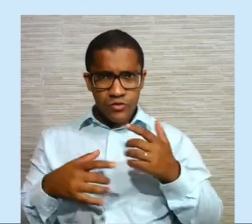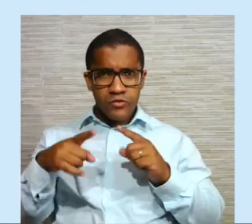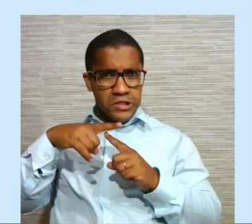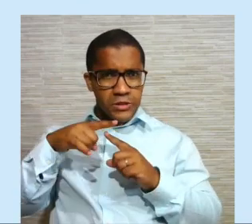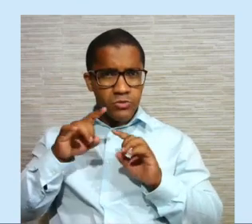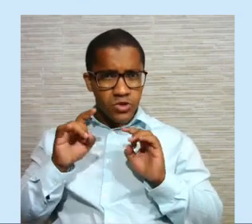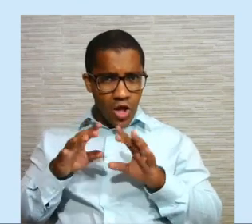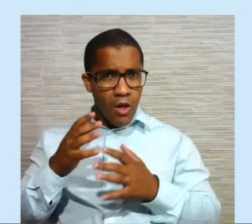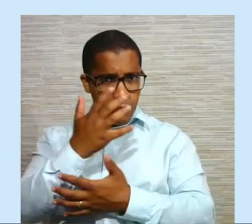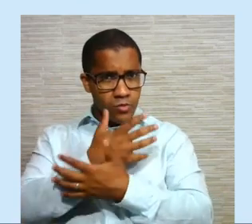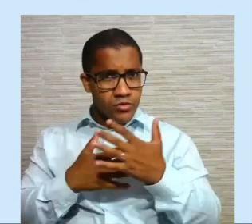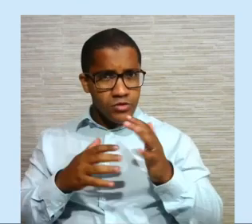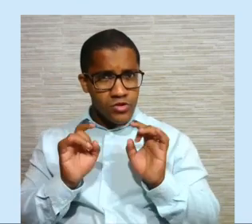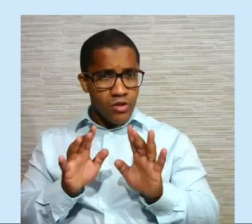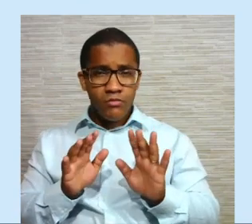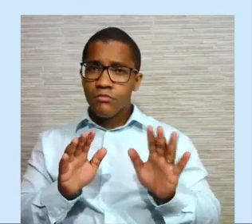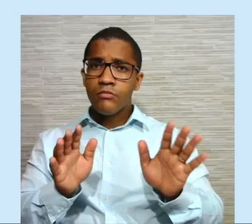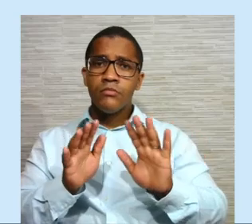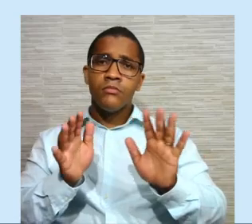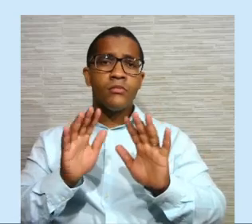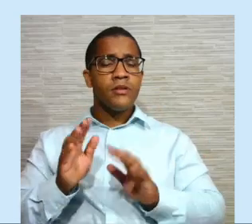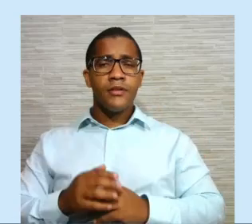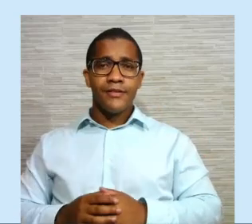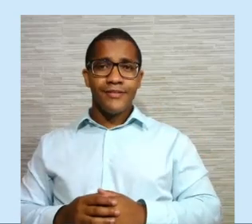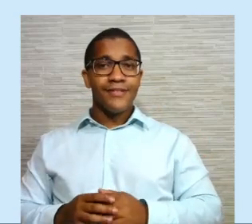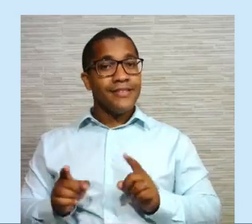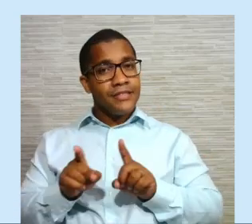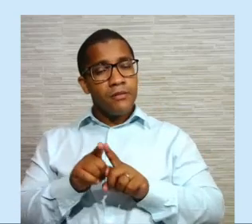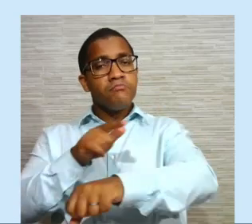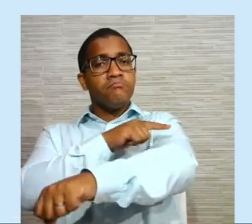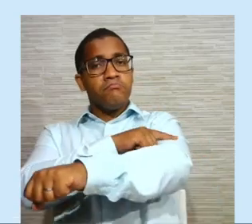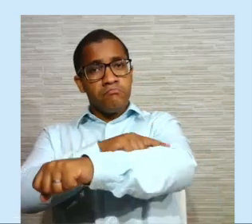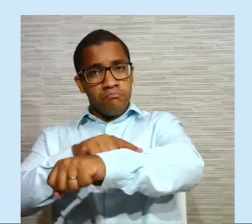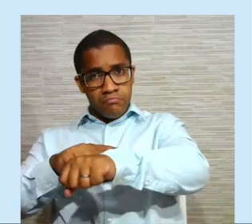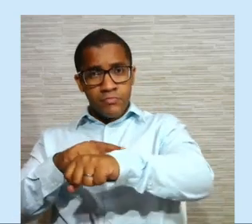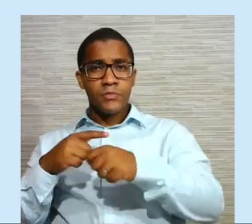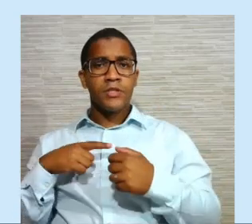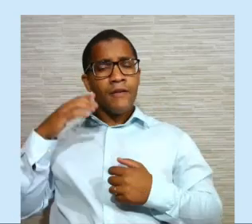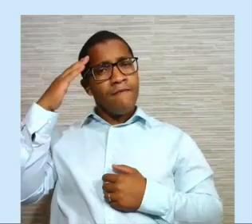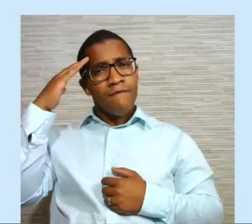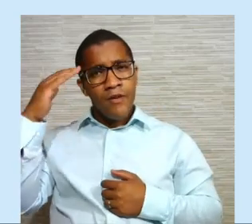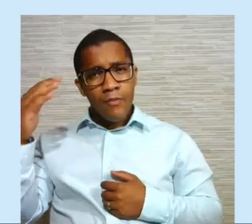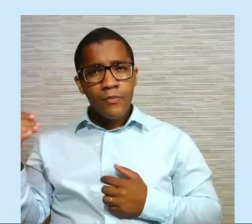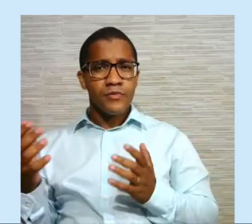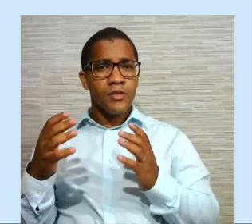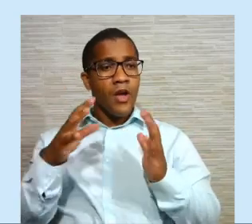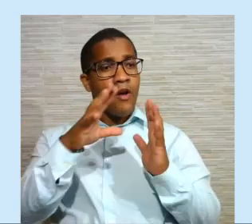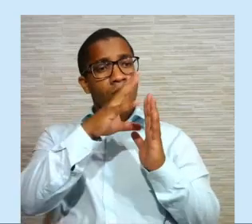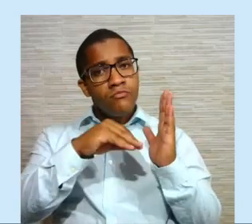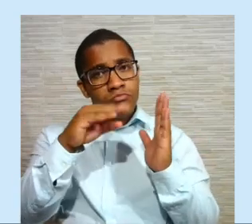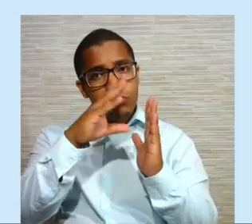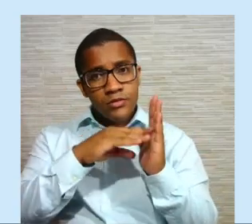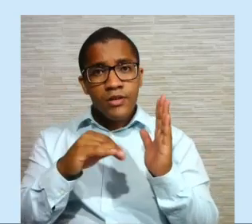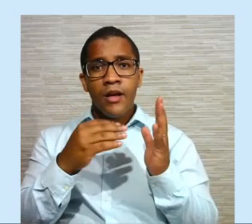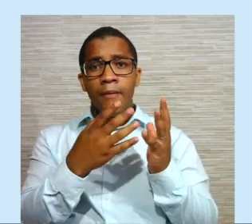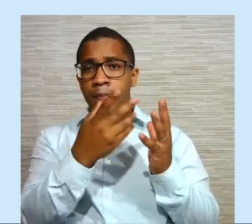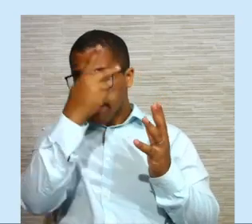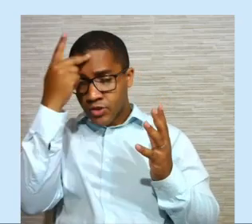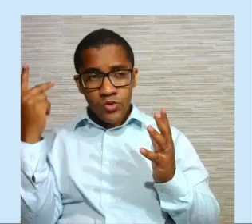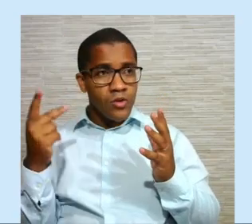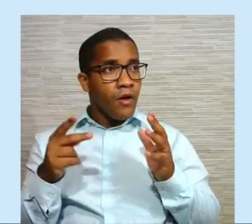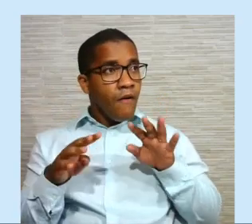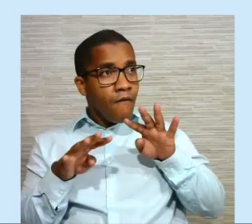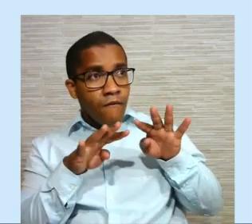estilo musical, foi também comportamento, a moda, né, as pessoas se vestiam igual aos